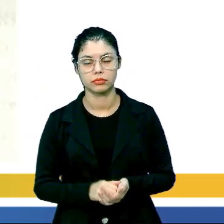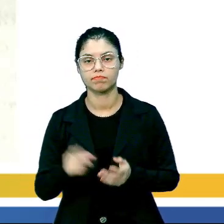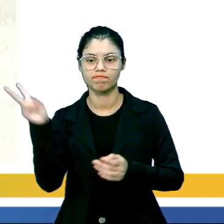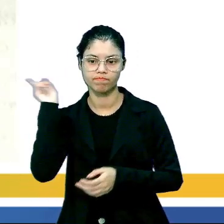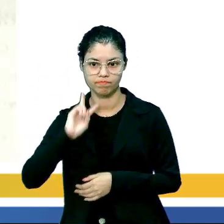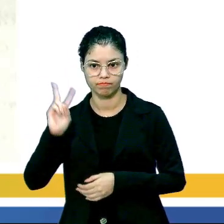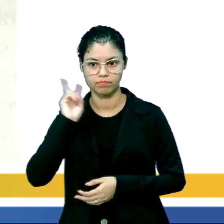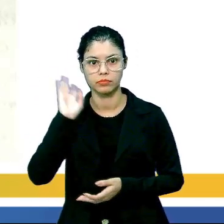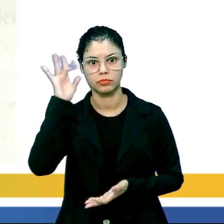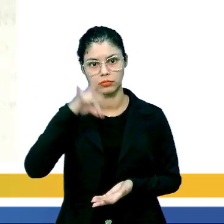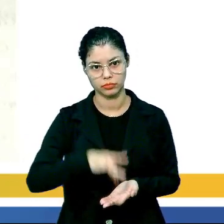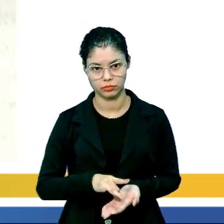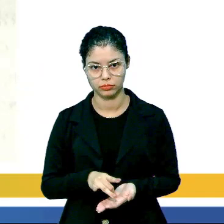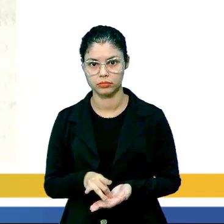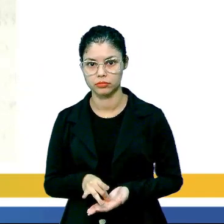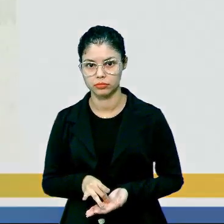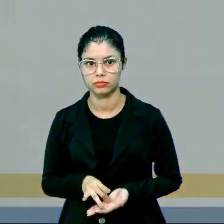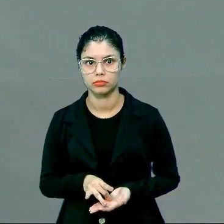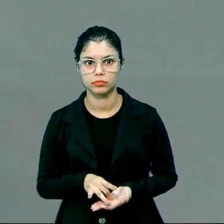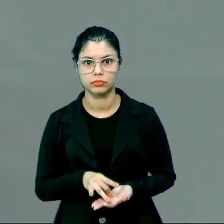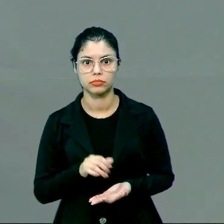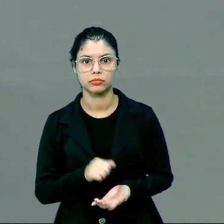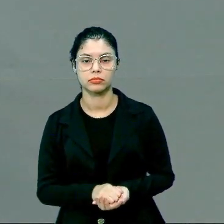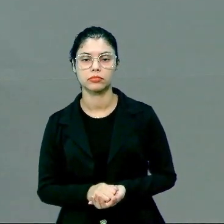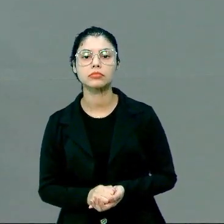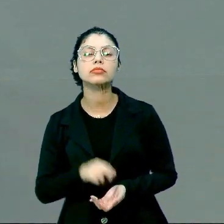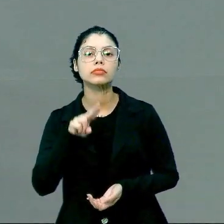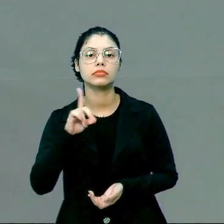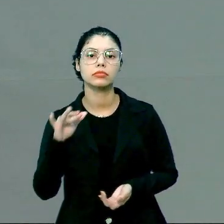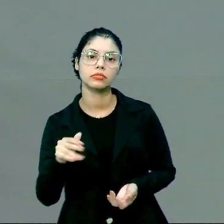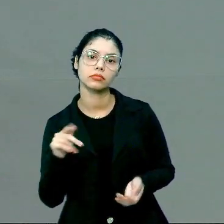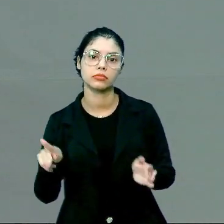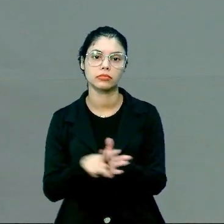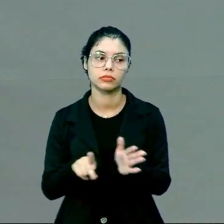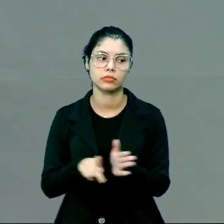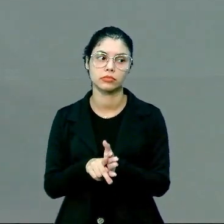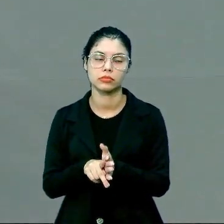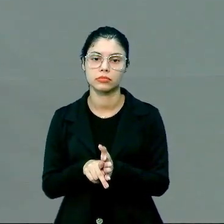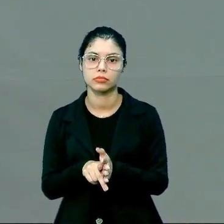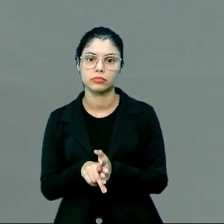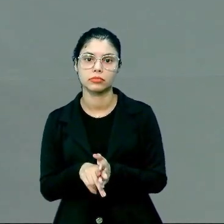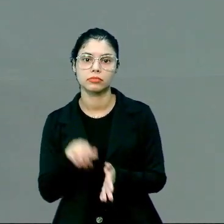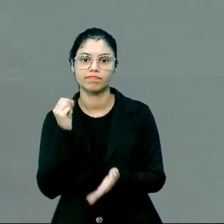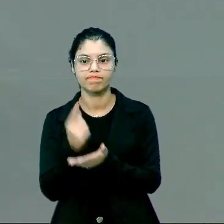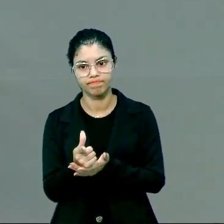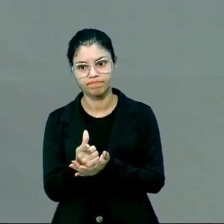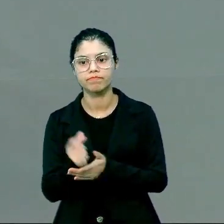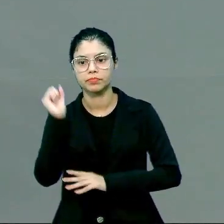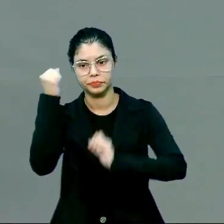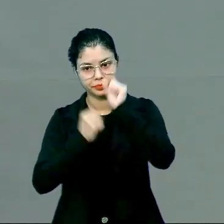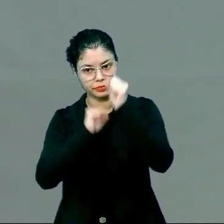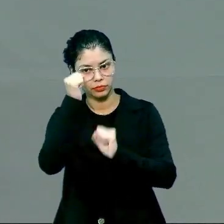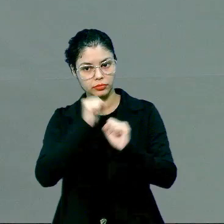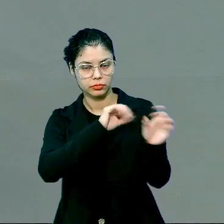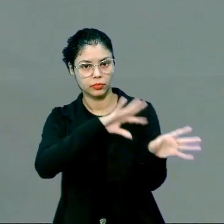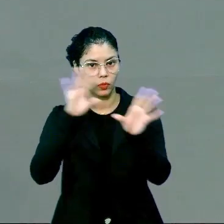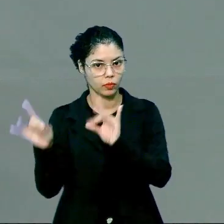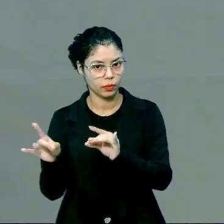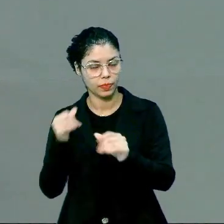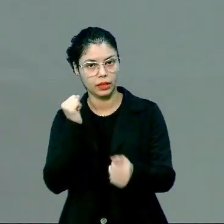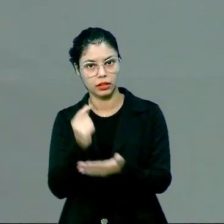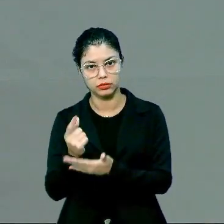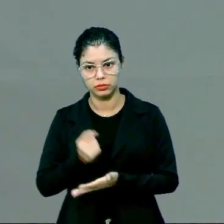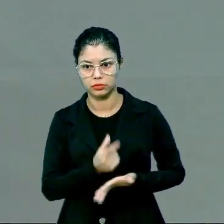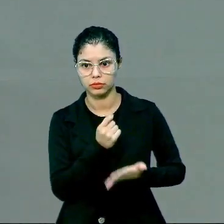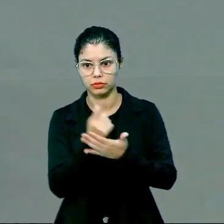dessa realidade, né? Dessa realidade nua e crua, que é o consumo. Então, a indústria cultural, ela leva ao